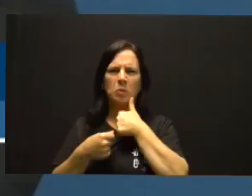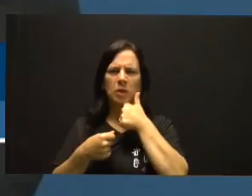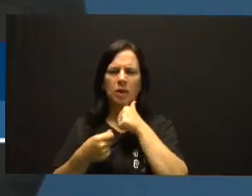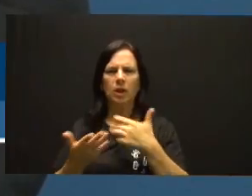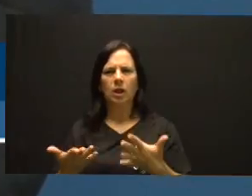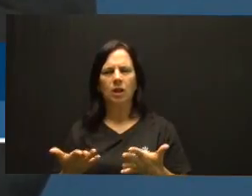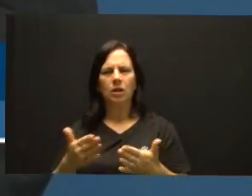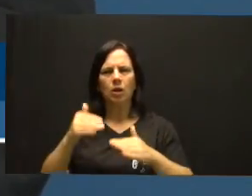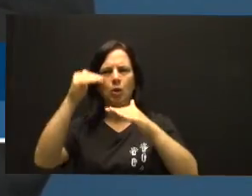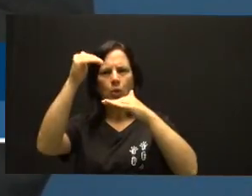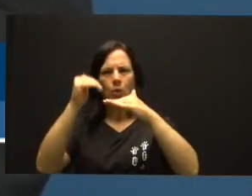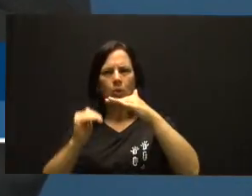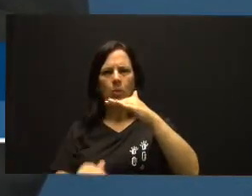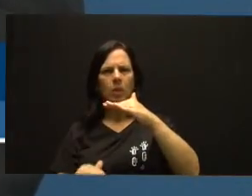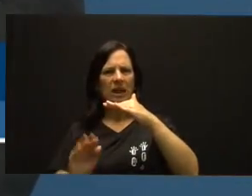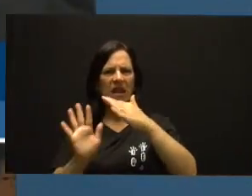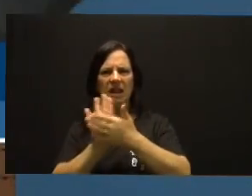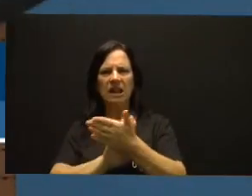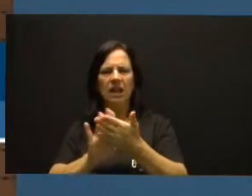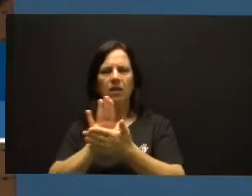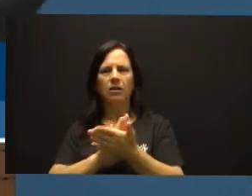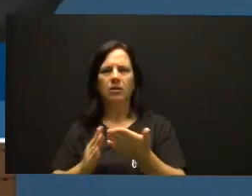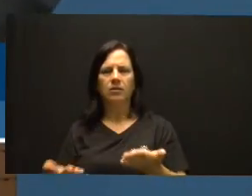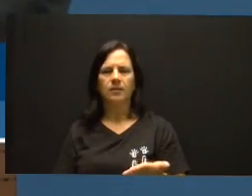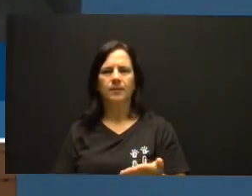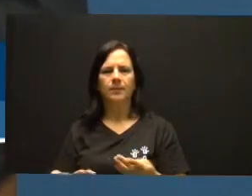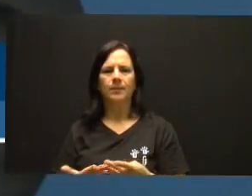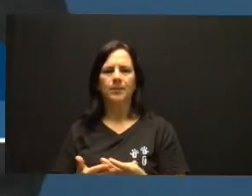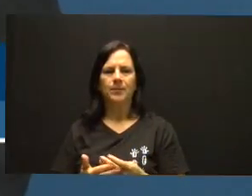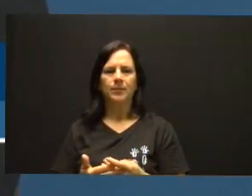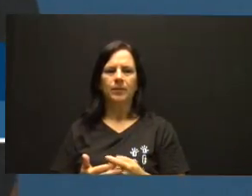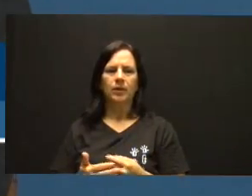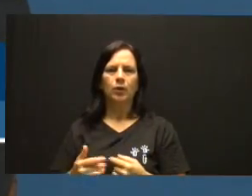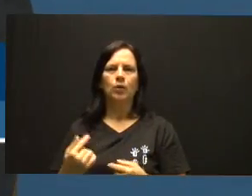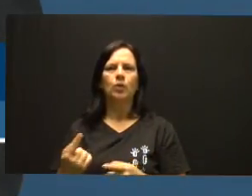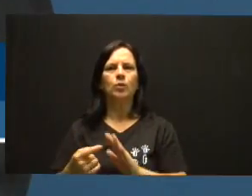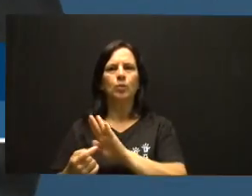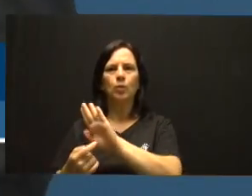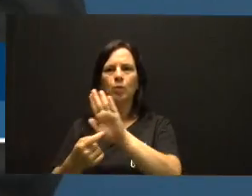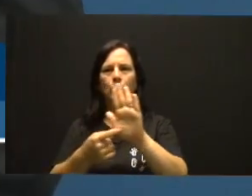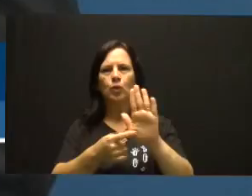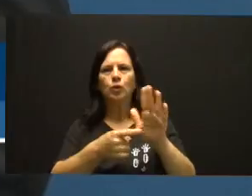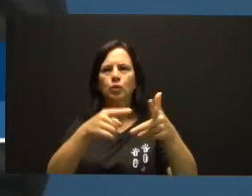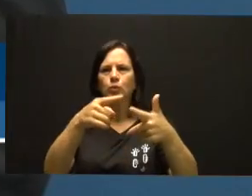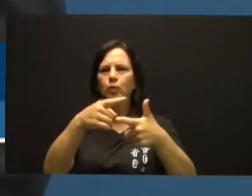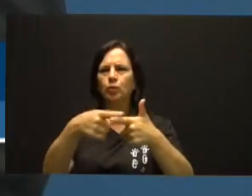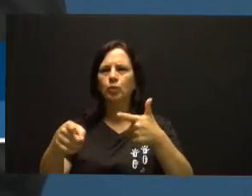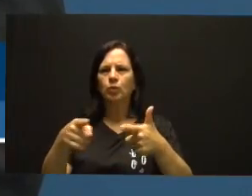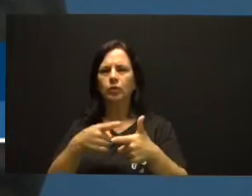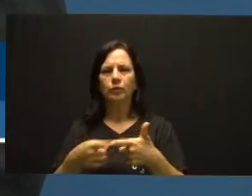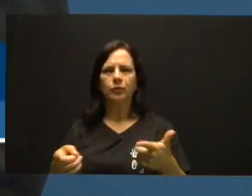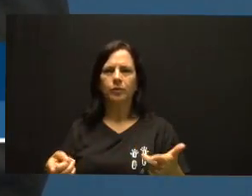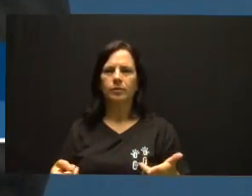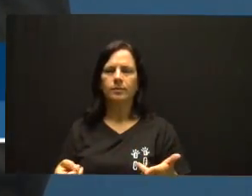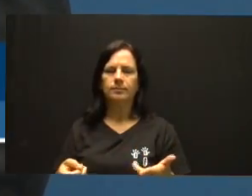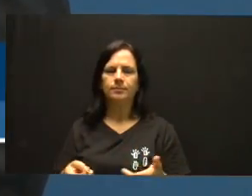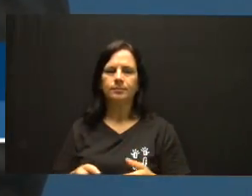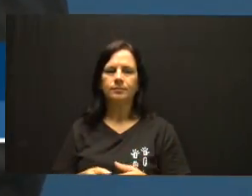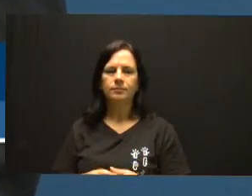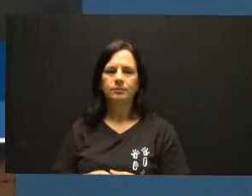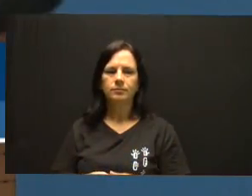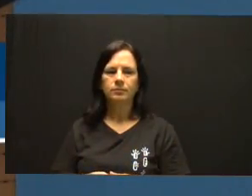banheiro embaixo, nenhum em cima, e nós apontamos todos os defeitos daquela construção. Nobre